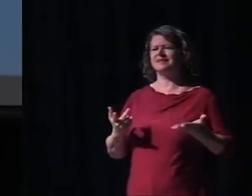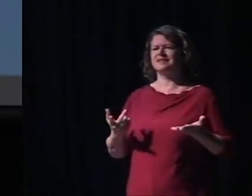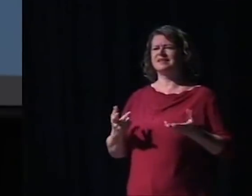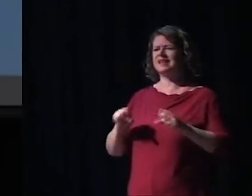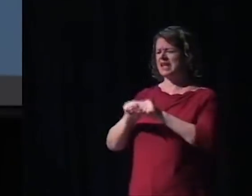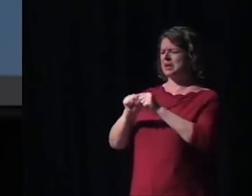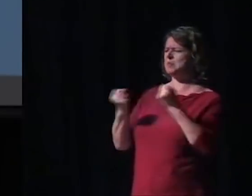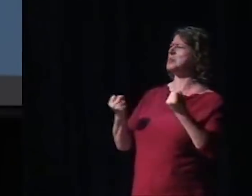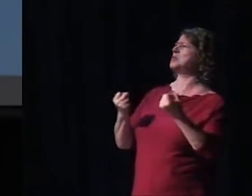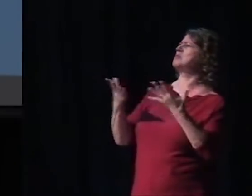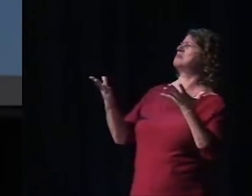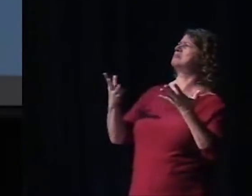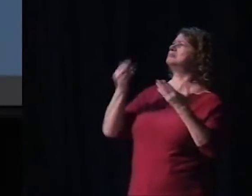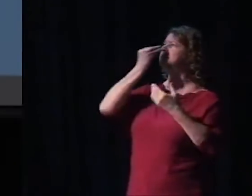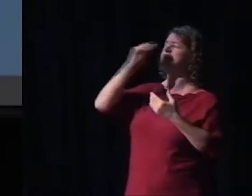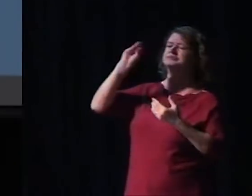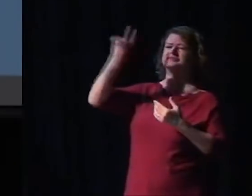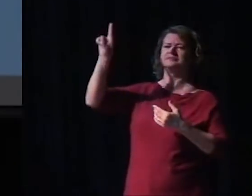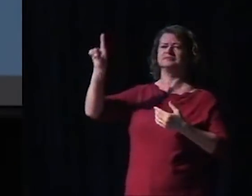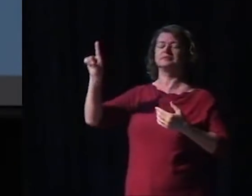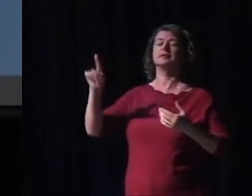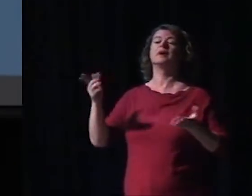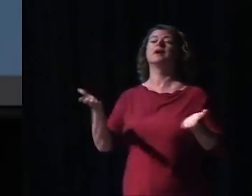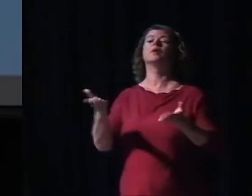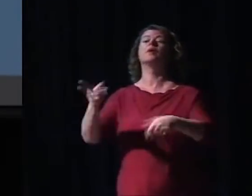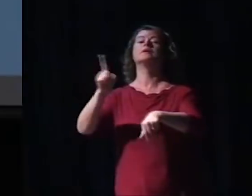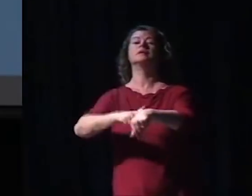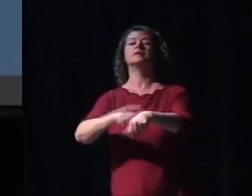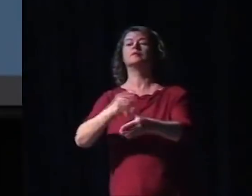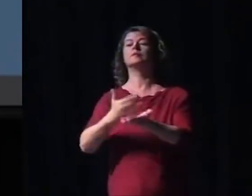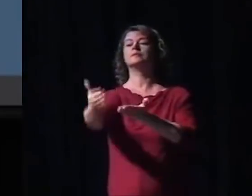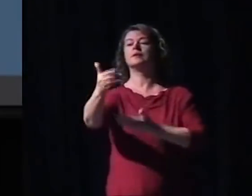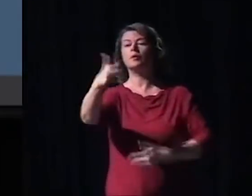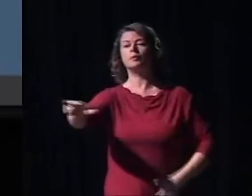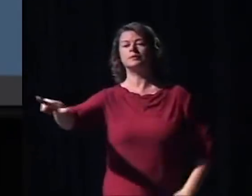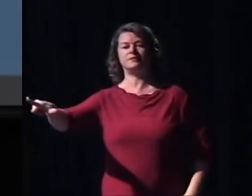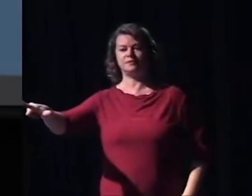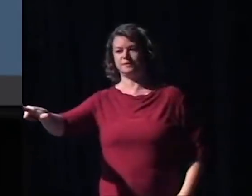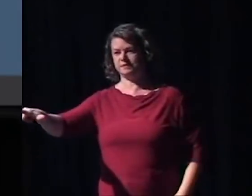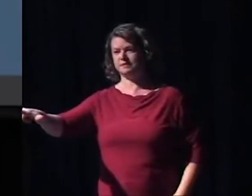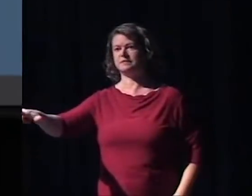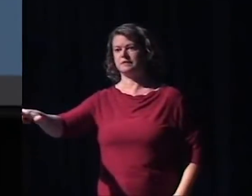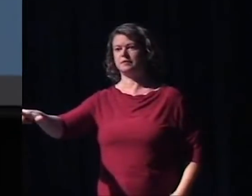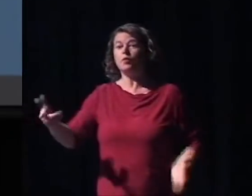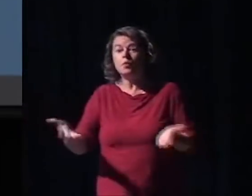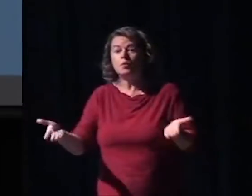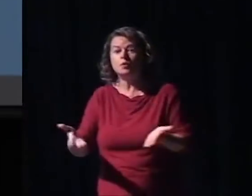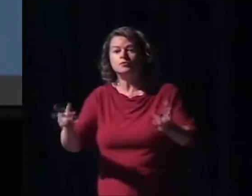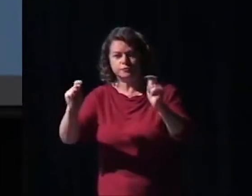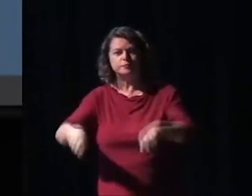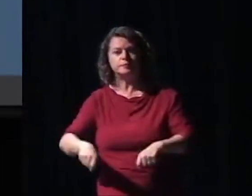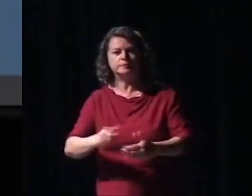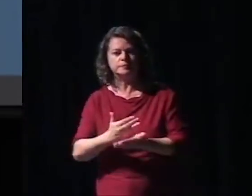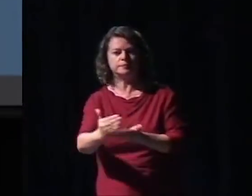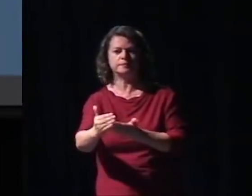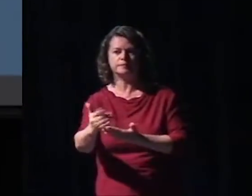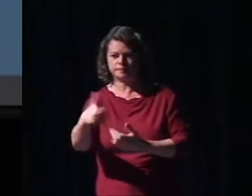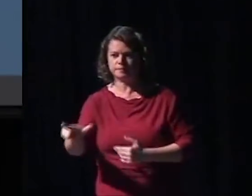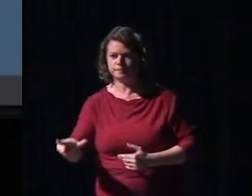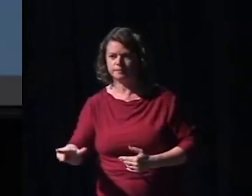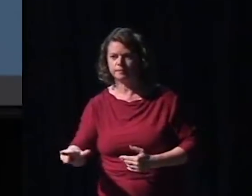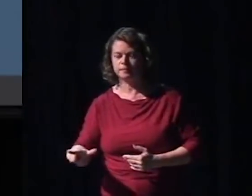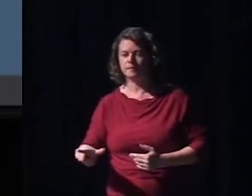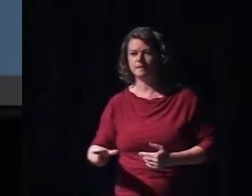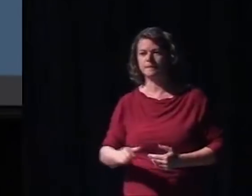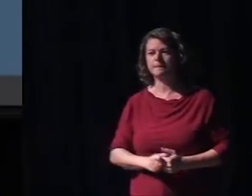voto, mas que agora pode recomeçar. A consagração pode começar hoje. Esses 20